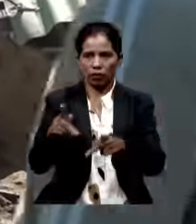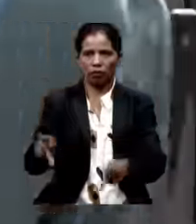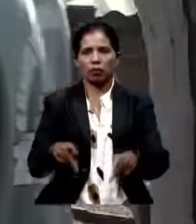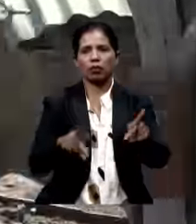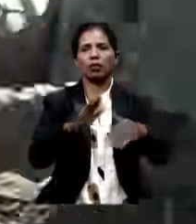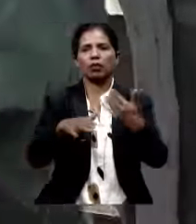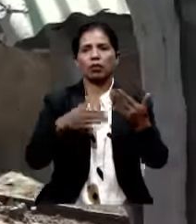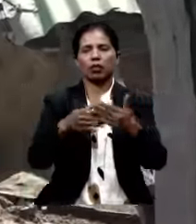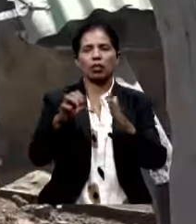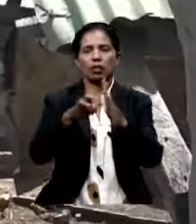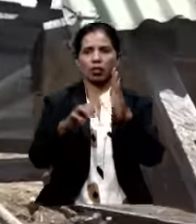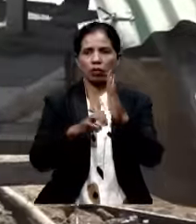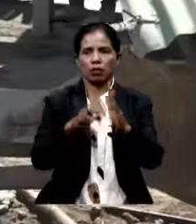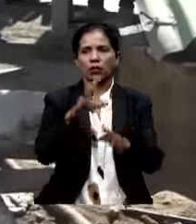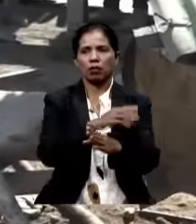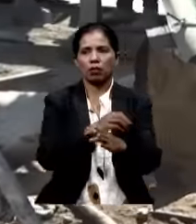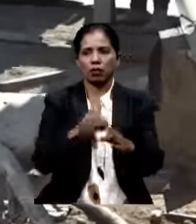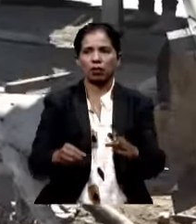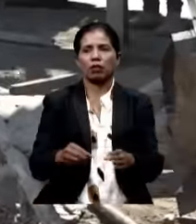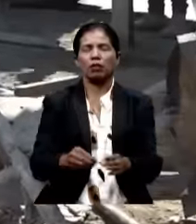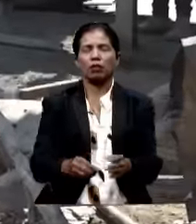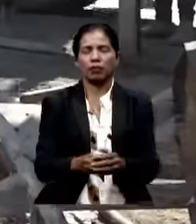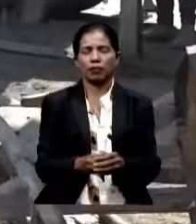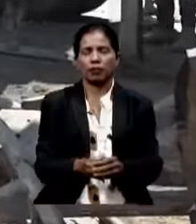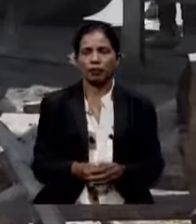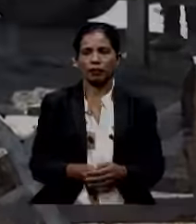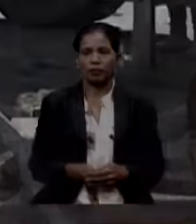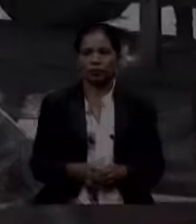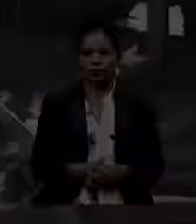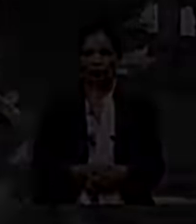mas que o estatuto provisório. Leopoldina de Carvalho, Marito da Costa, GMN.